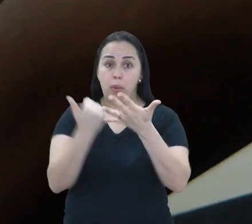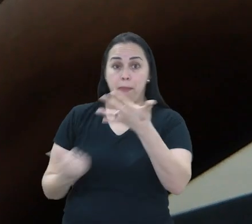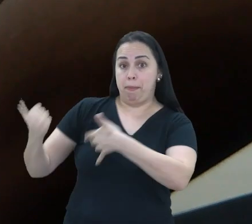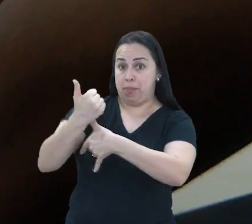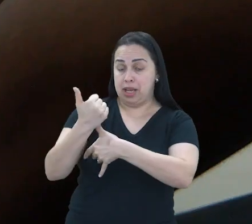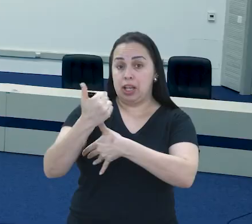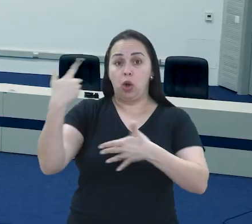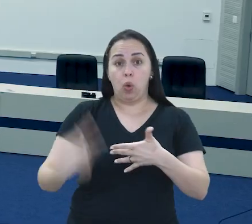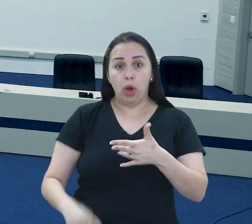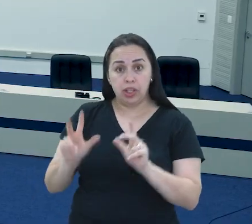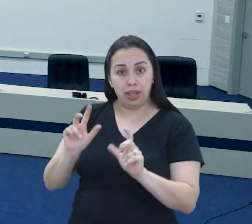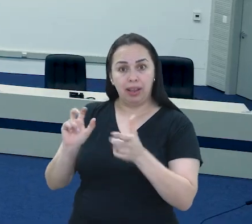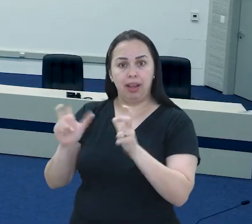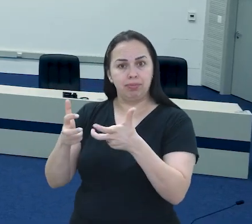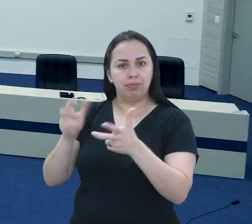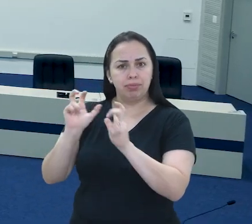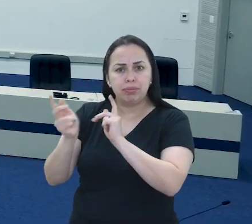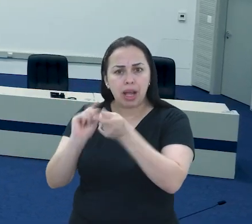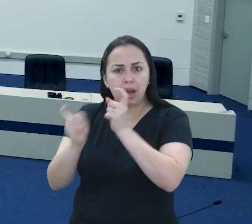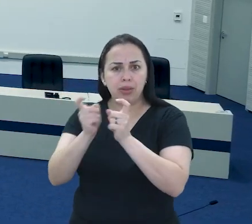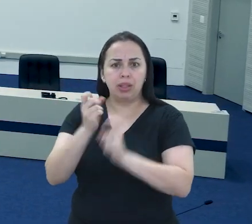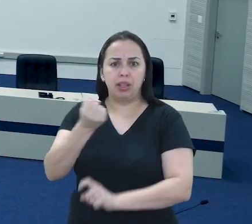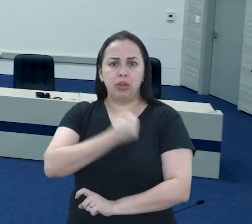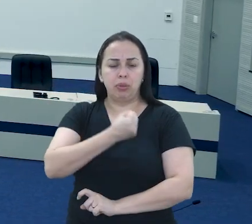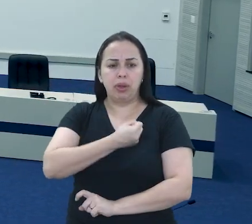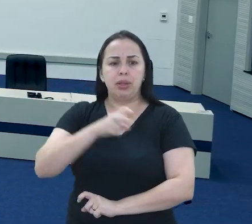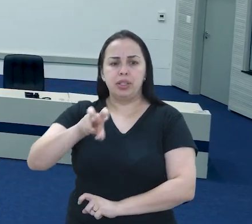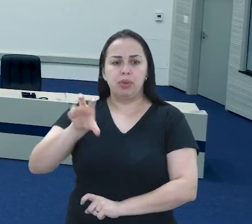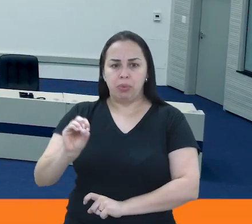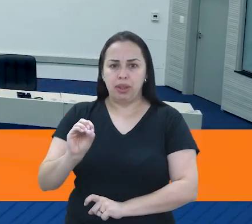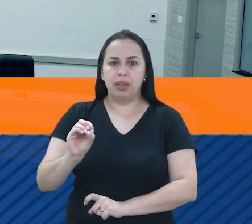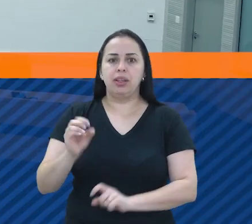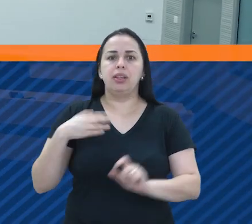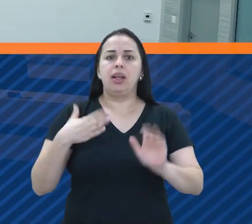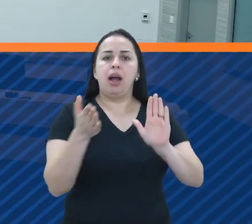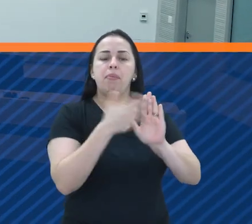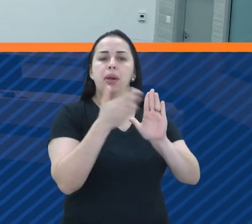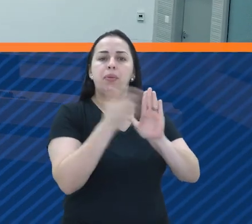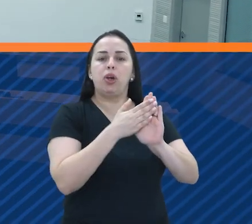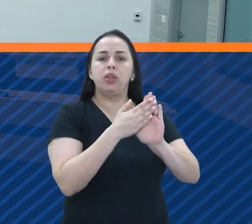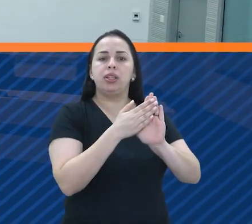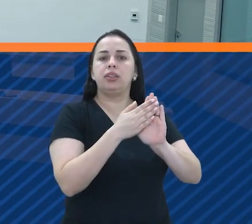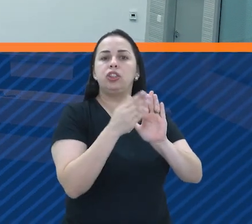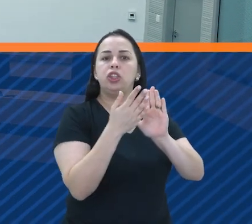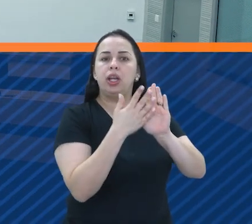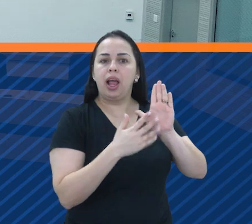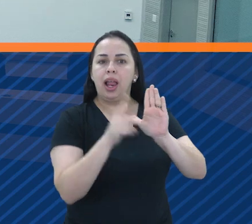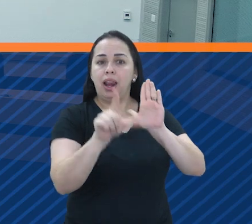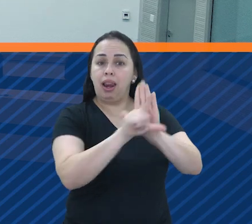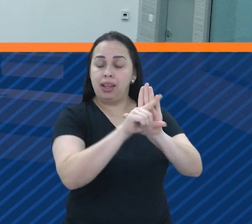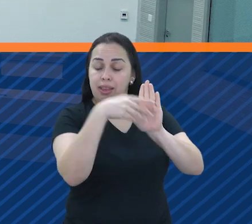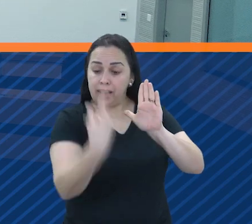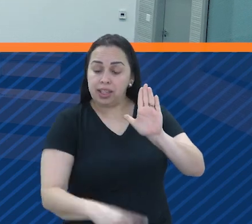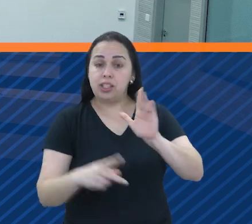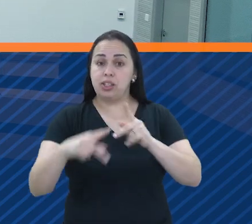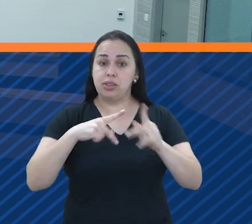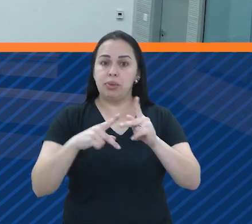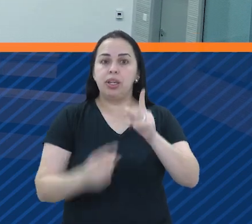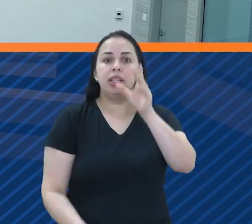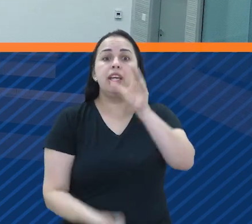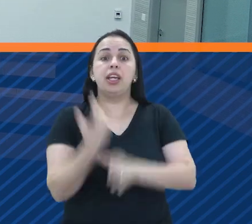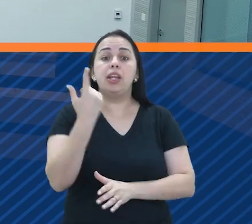rito prioritário na sessão desta quinta-feira a votação em segundo turno da proposta de emenda à lei orgânica que cria em